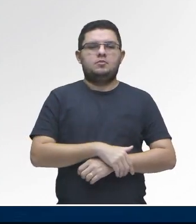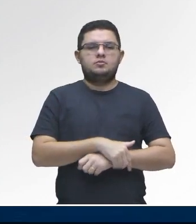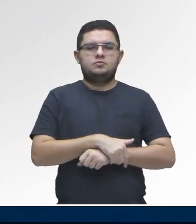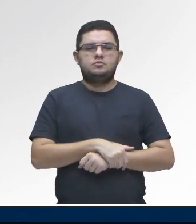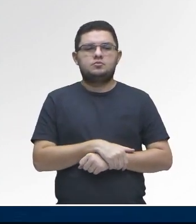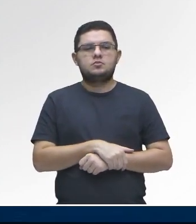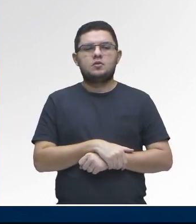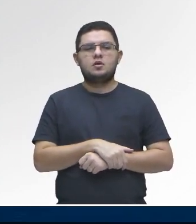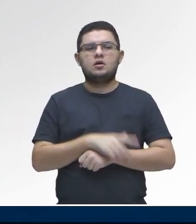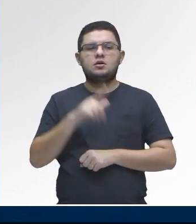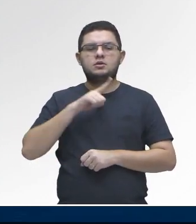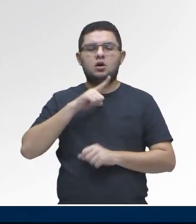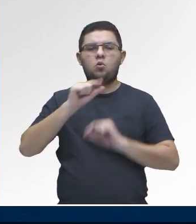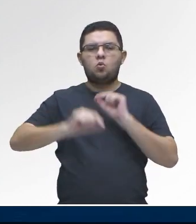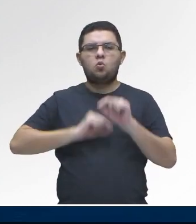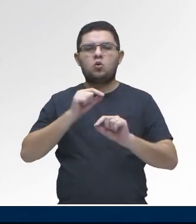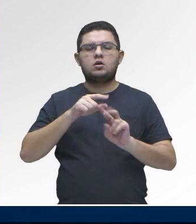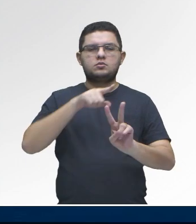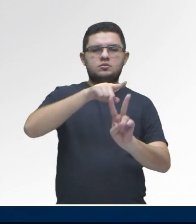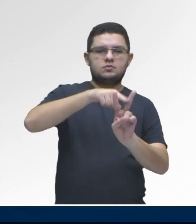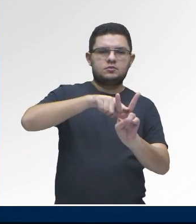raiz quadrada de